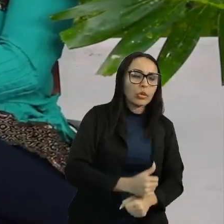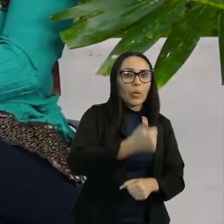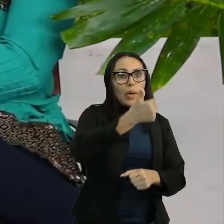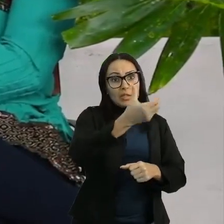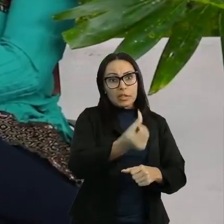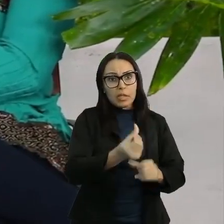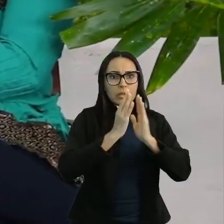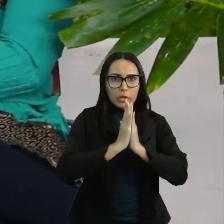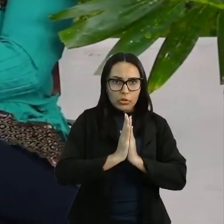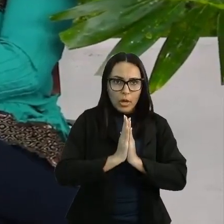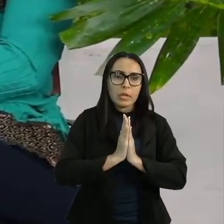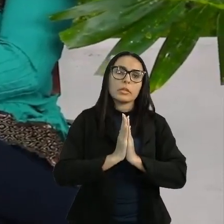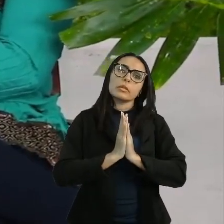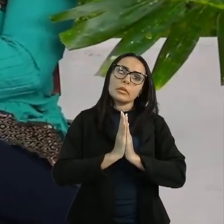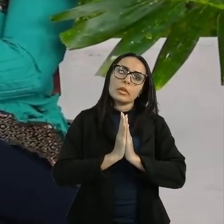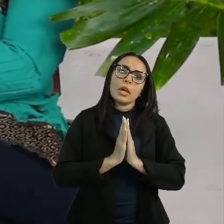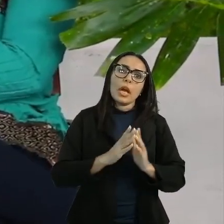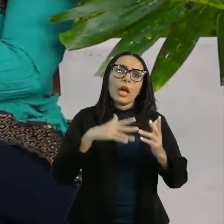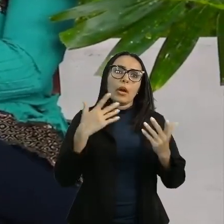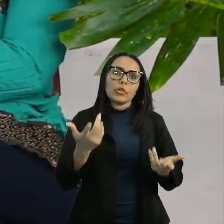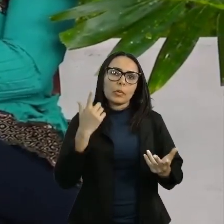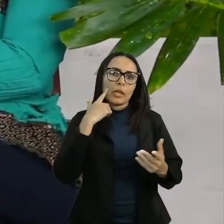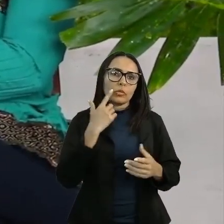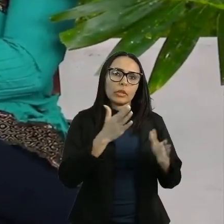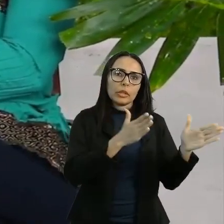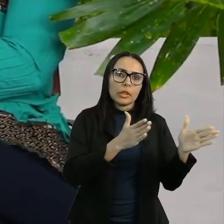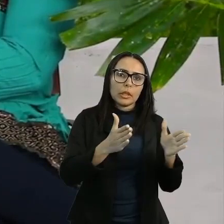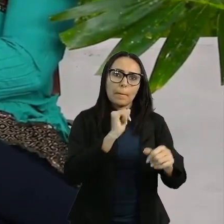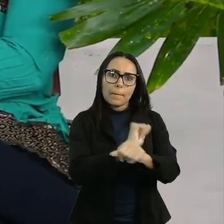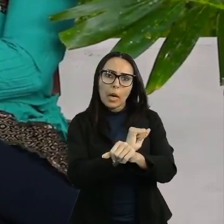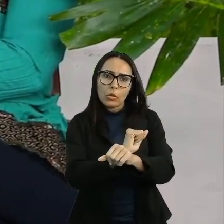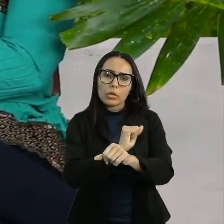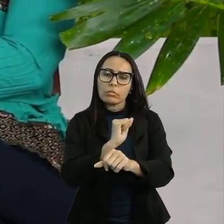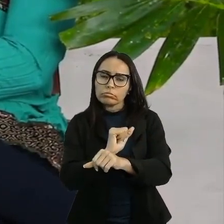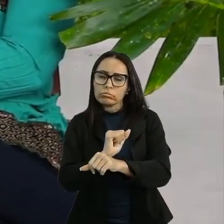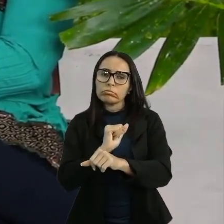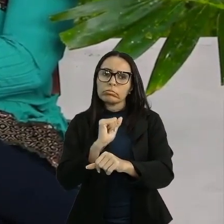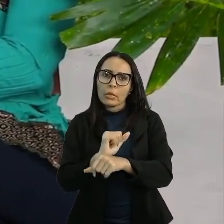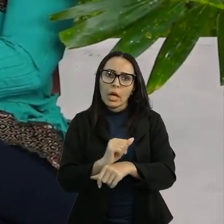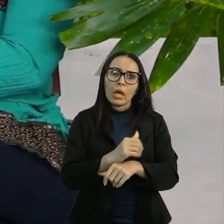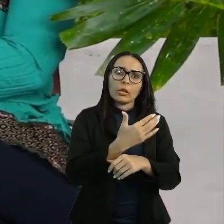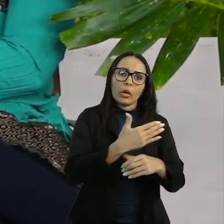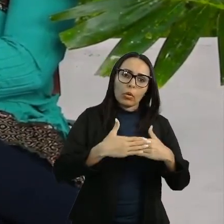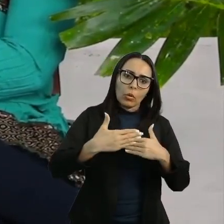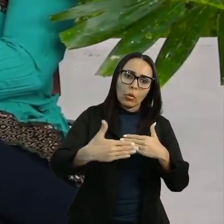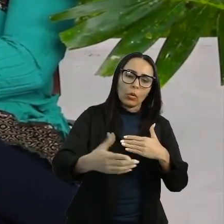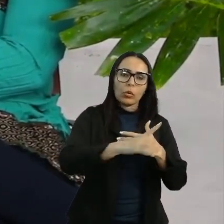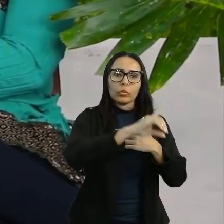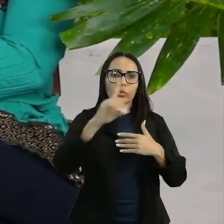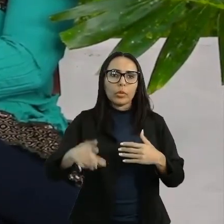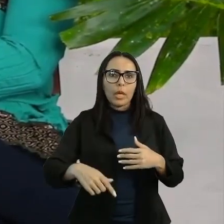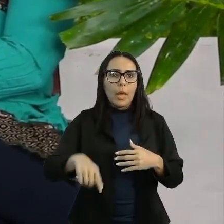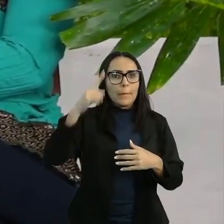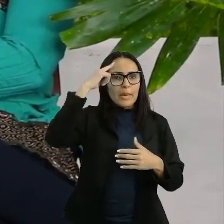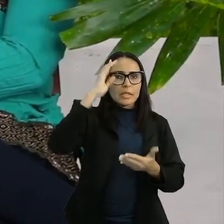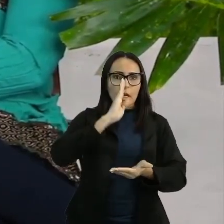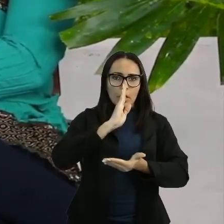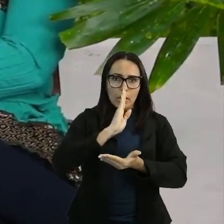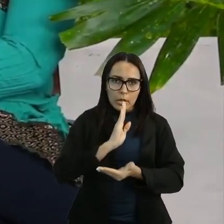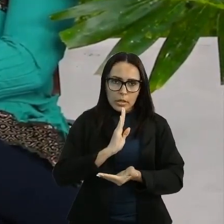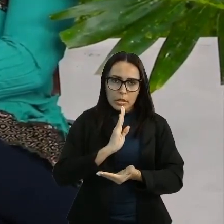já agradeço também a oportunidade de estar aqui e conversar com vocês. Melina Angélica. Então, tu tem uma vida, trabalha fora, além